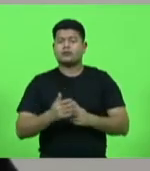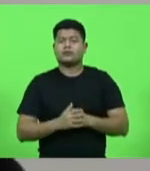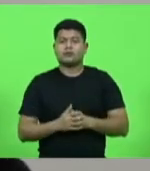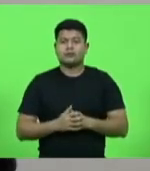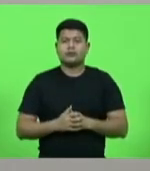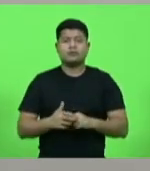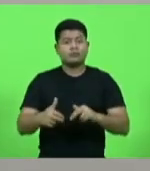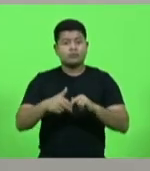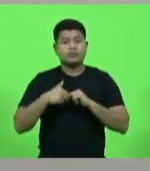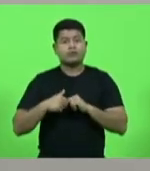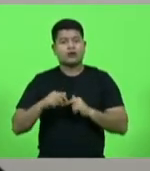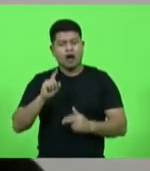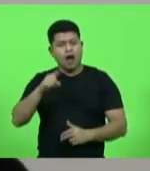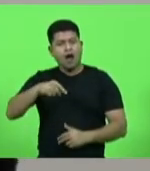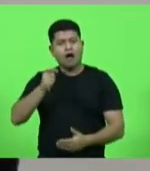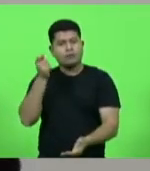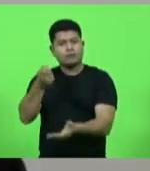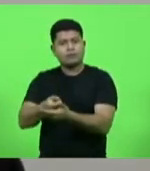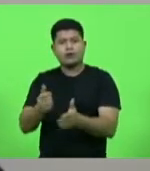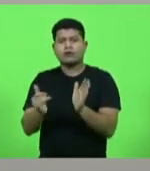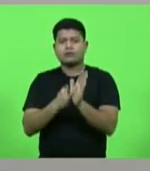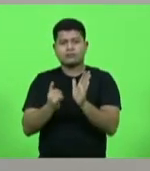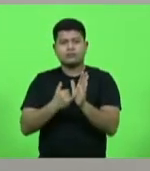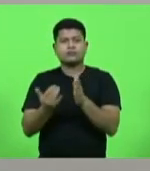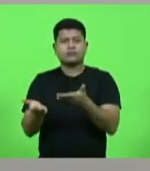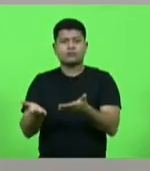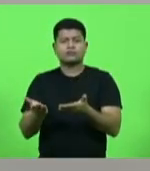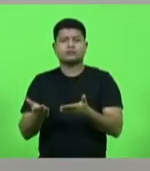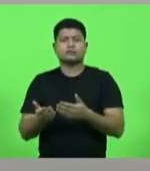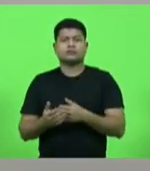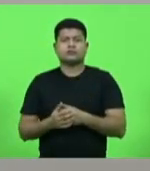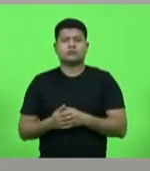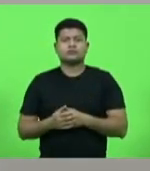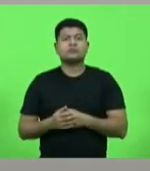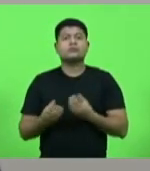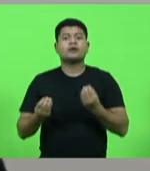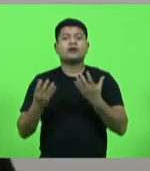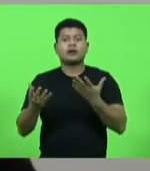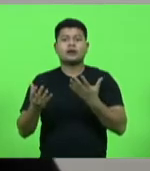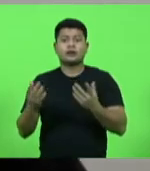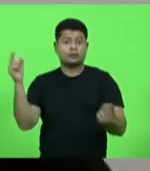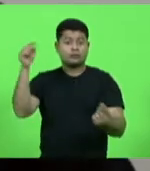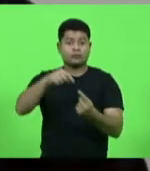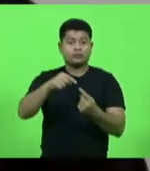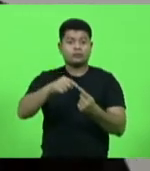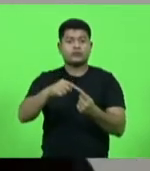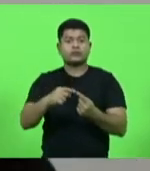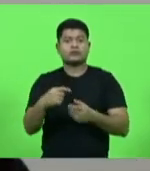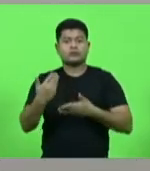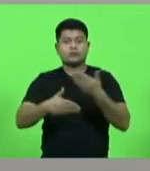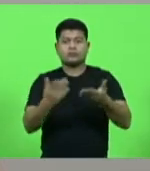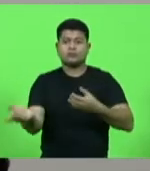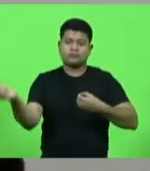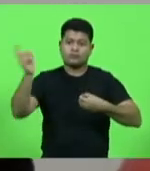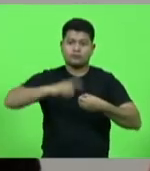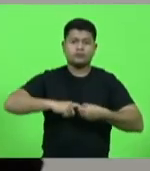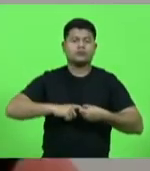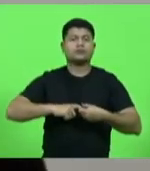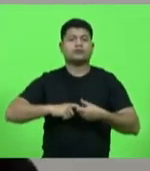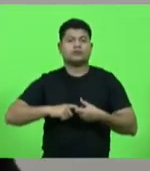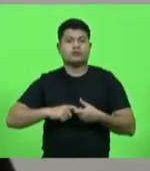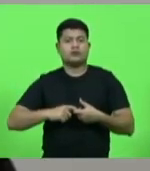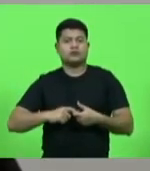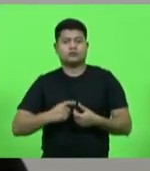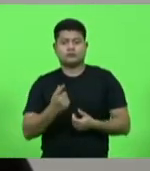são pagos os impostos, são pagos os tributos, para que eles possam voltar e servirem a